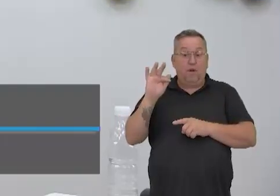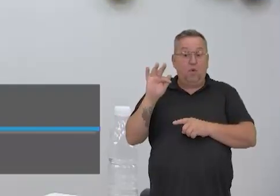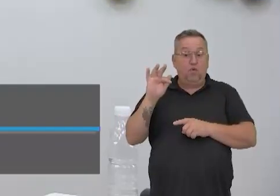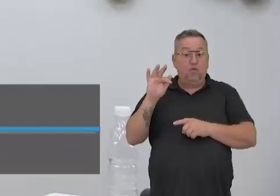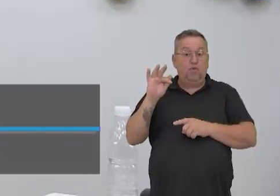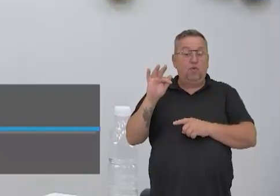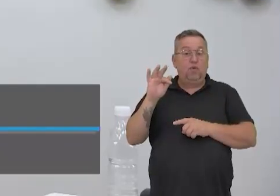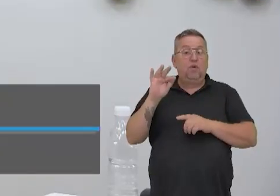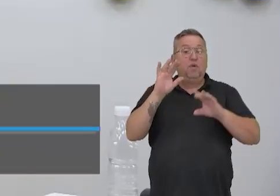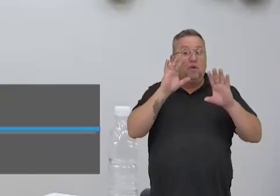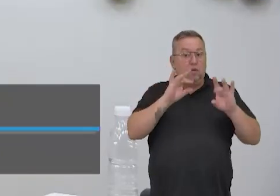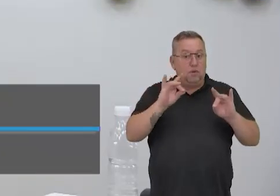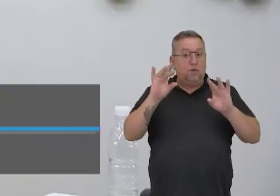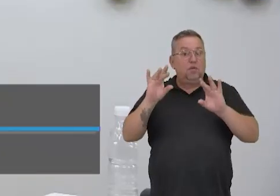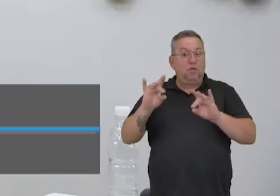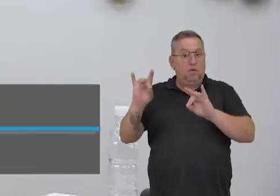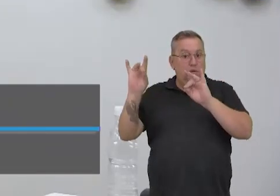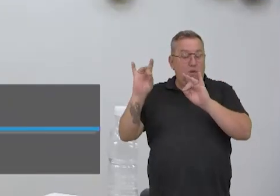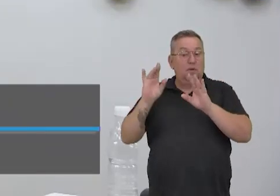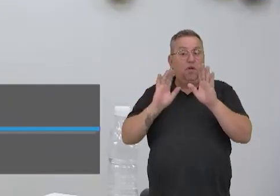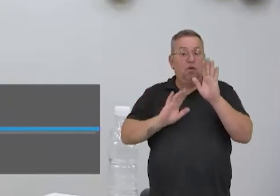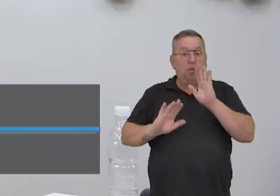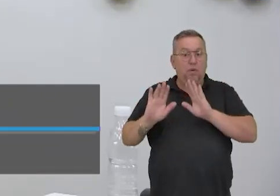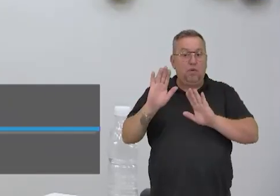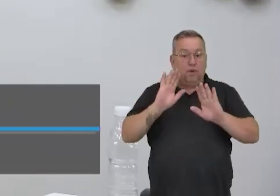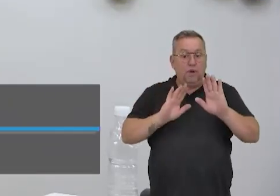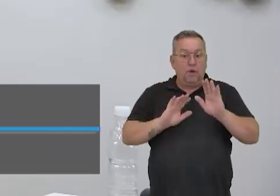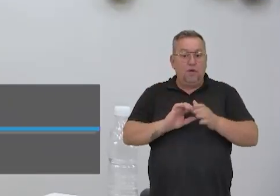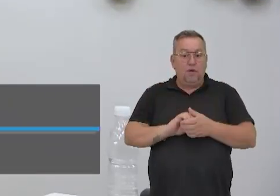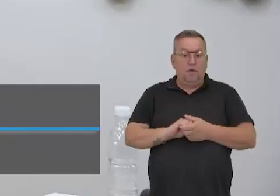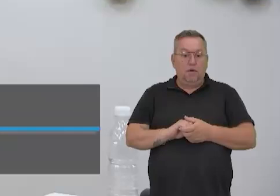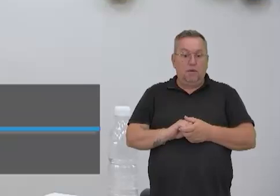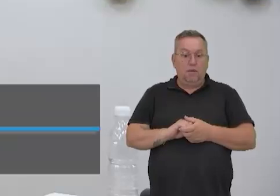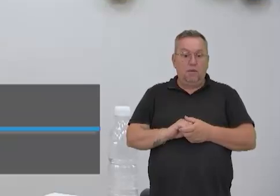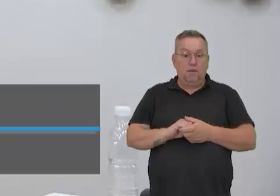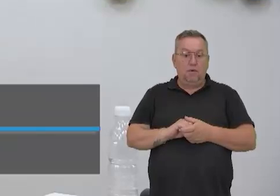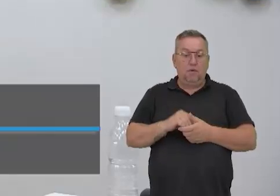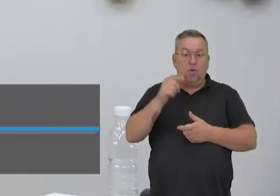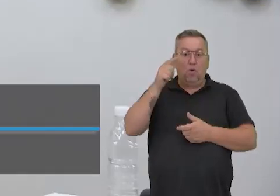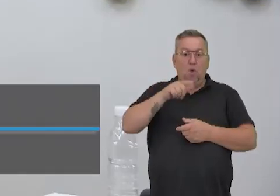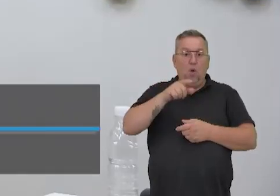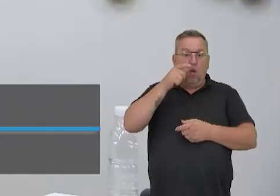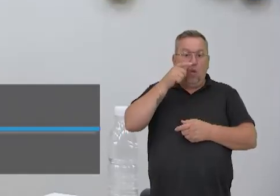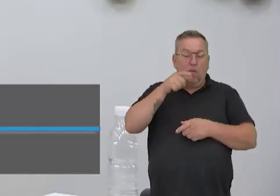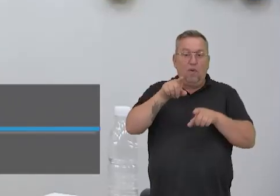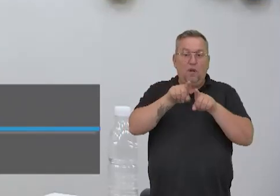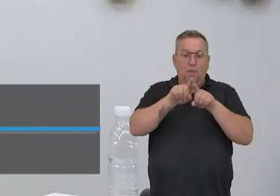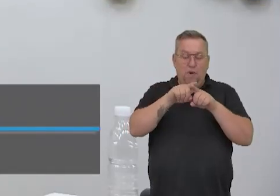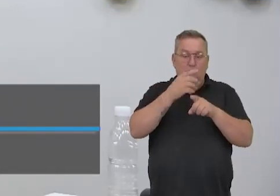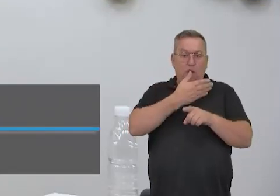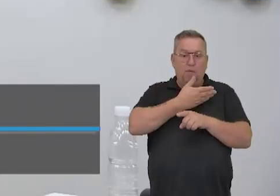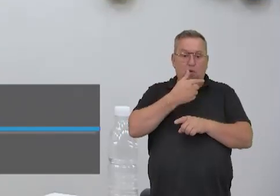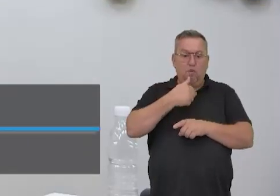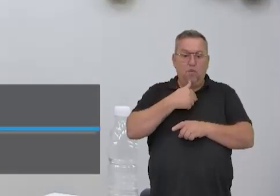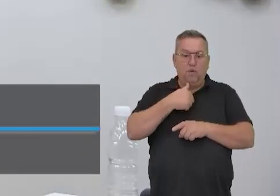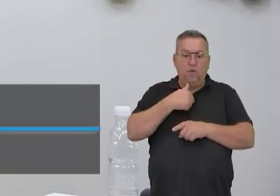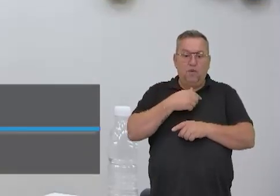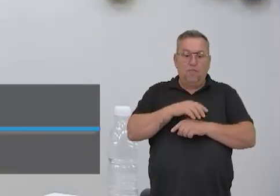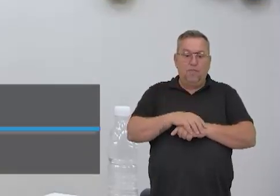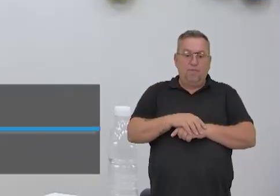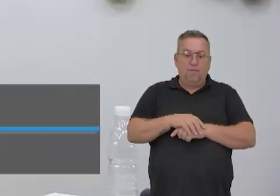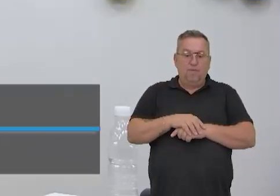Então, são alguns pontos aí que nós temos que observar. Outro dia eu vi uma postagem de um amigo meu que me irritou